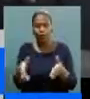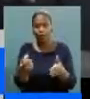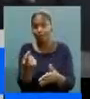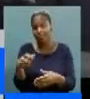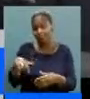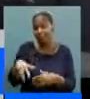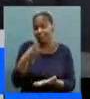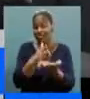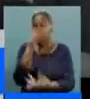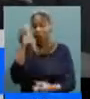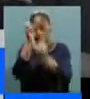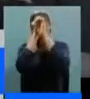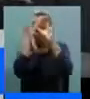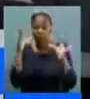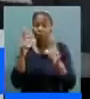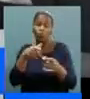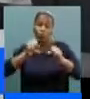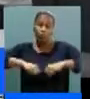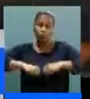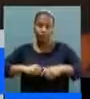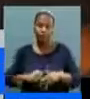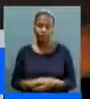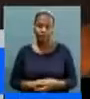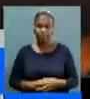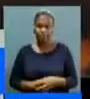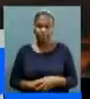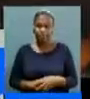até a conclusão de um acordo